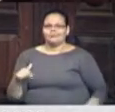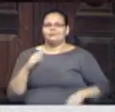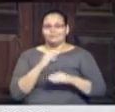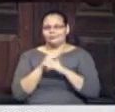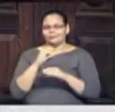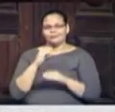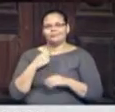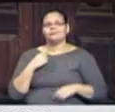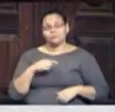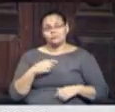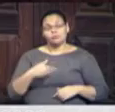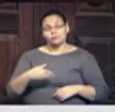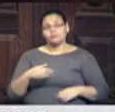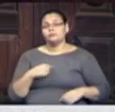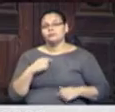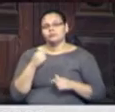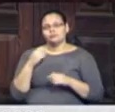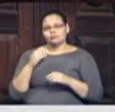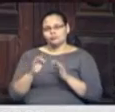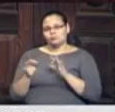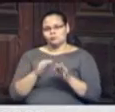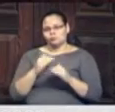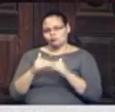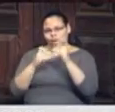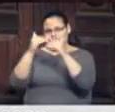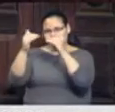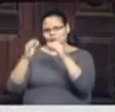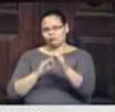planejamento, lamentavelmente, né? Então,